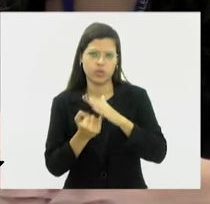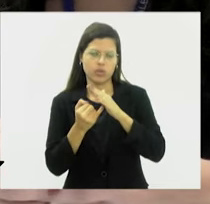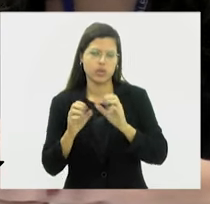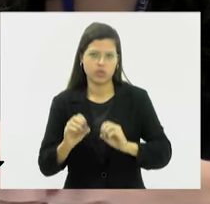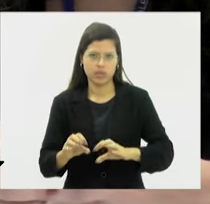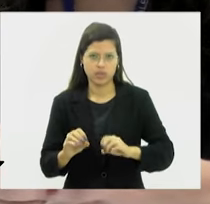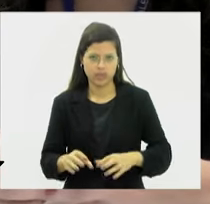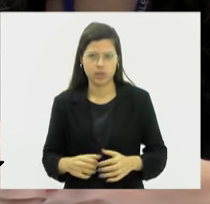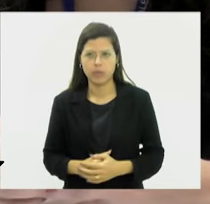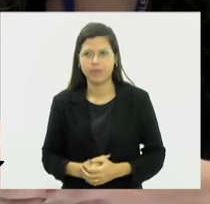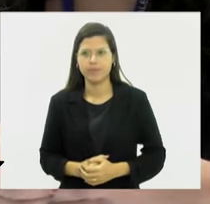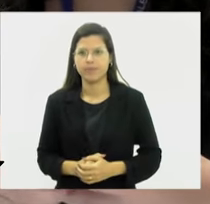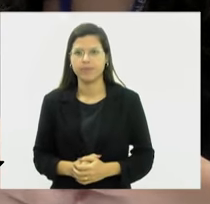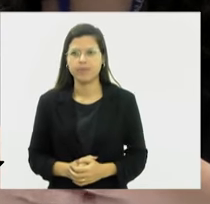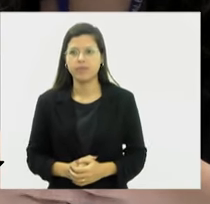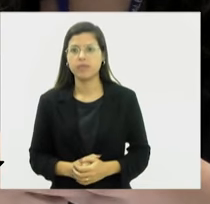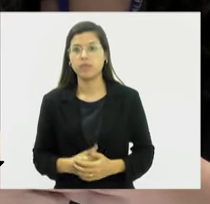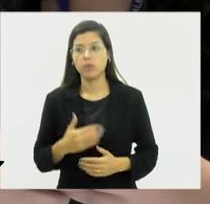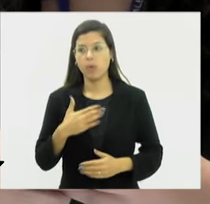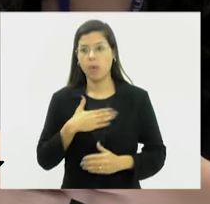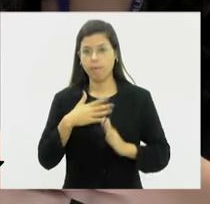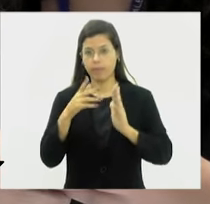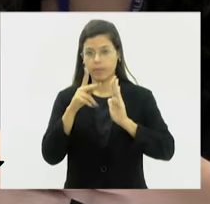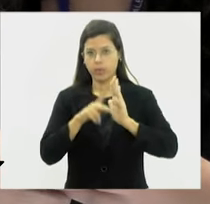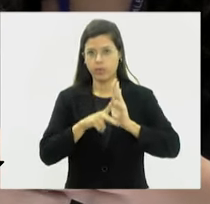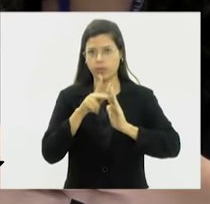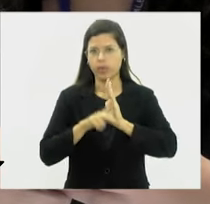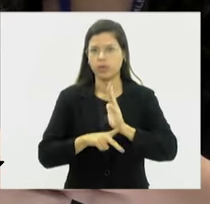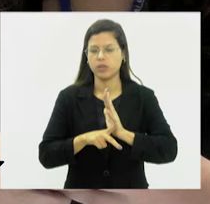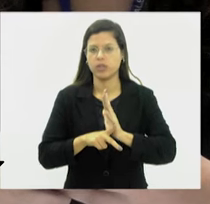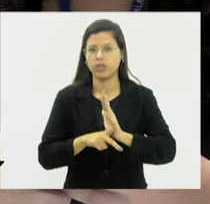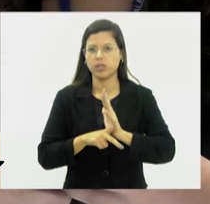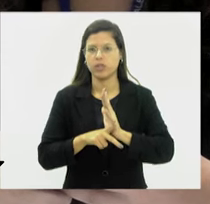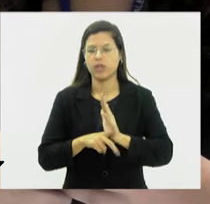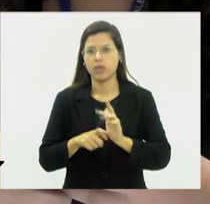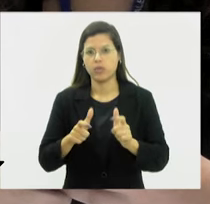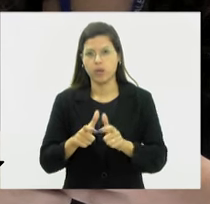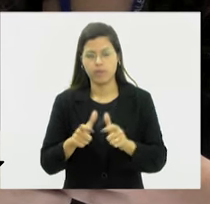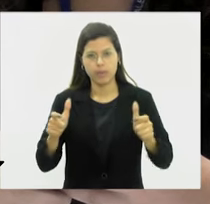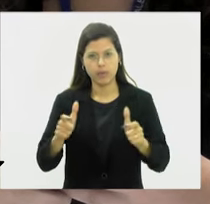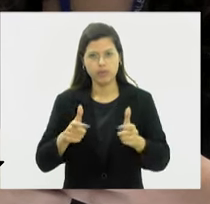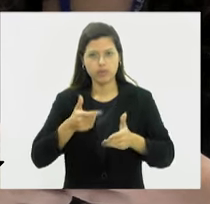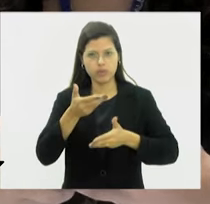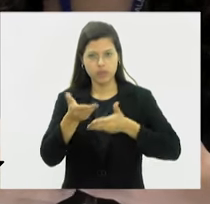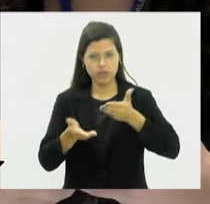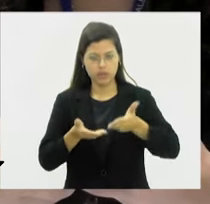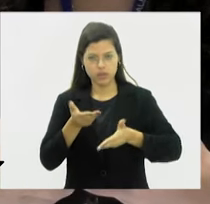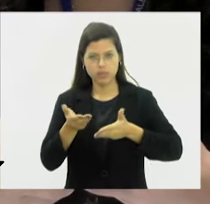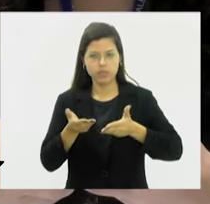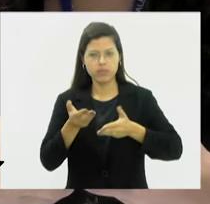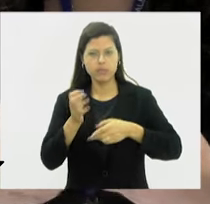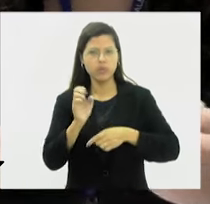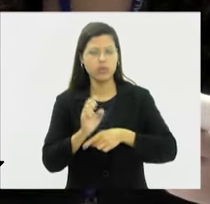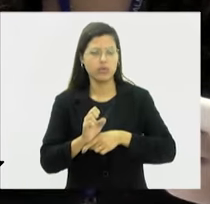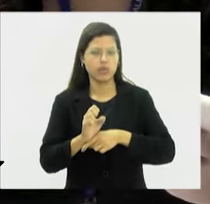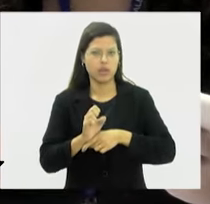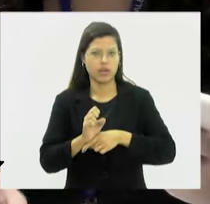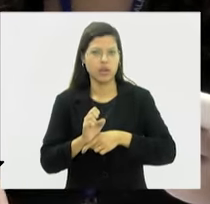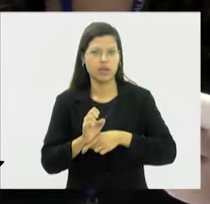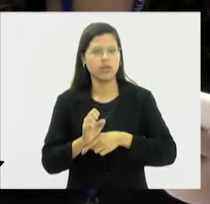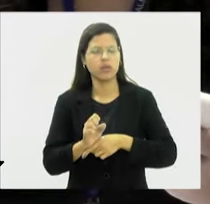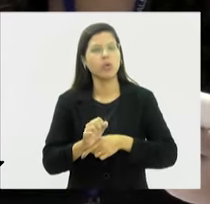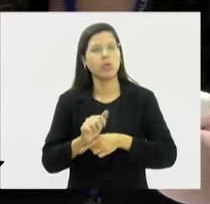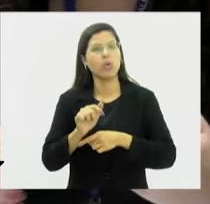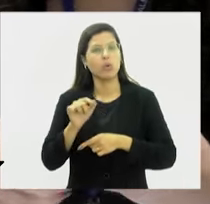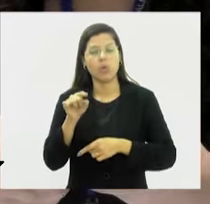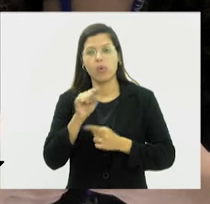projeto agora. O meu projeto, ele amplia o tratamento do Estado sobre essa questão em si. Ele visa